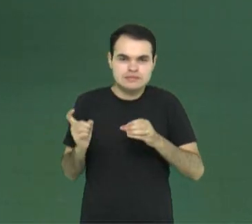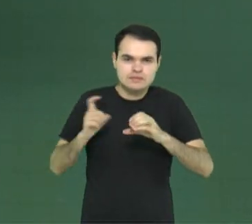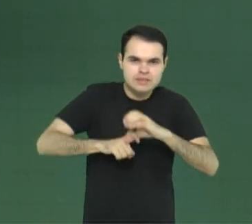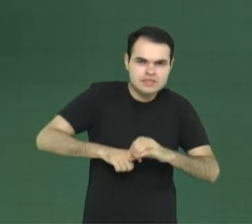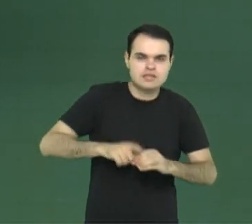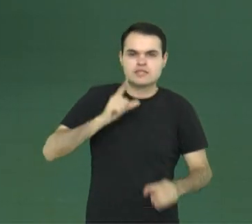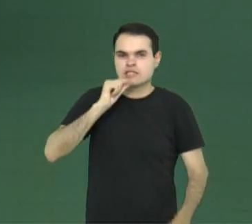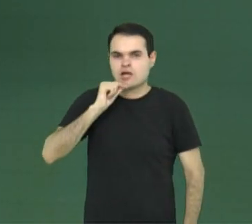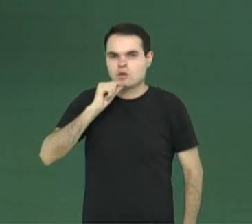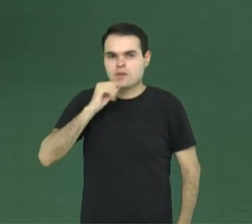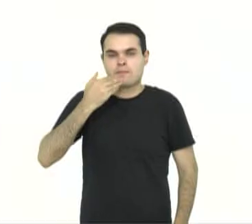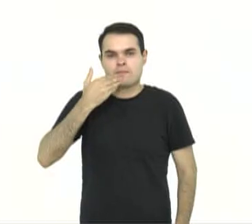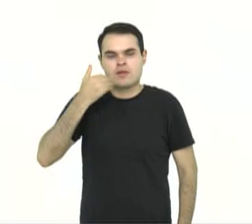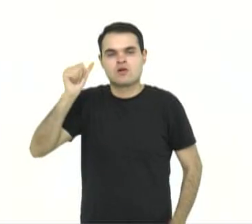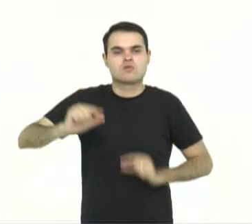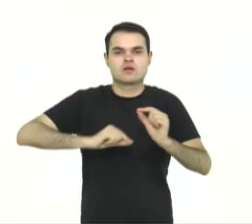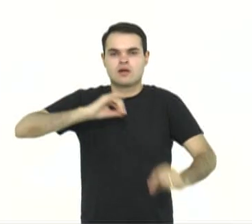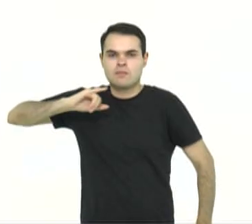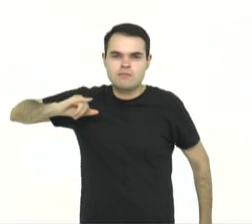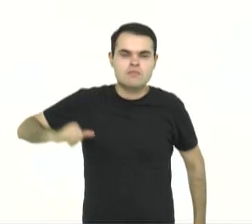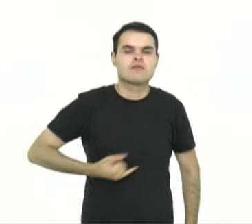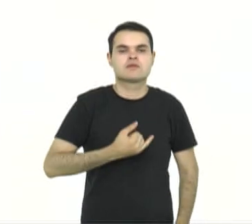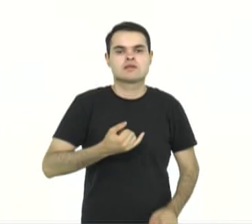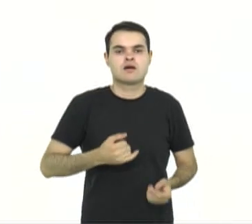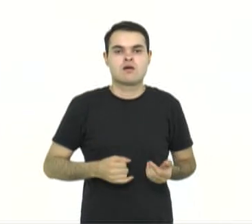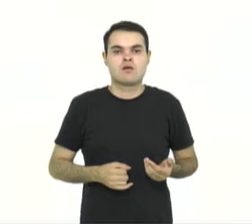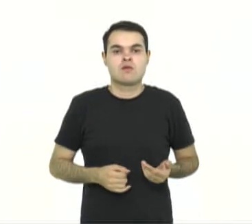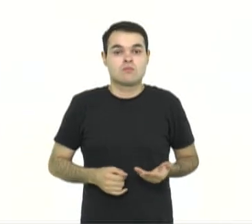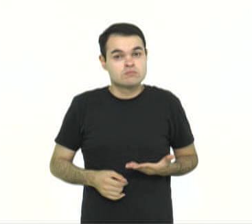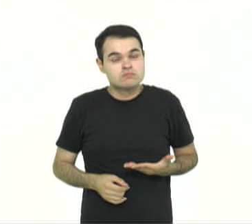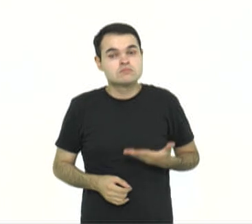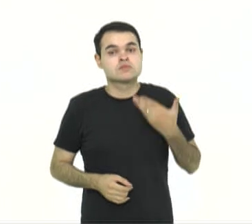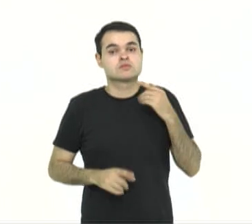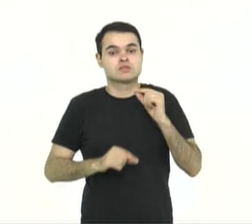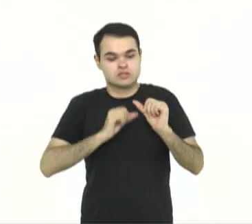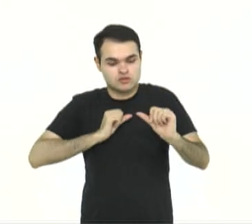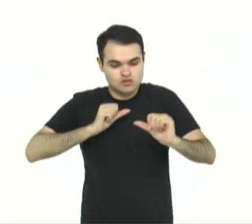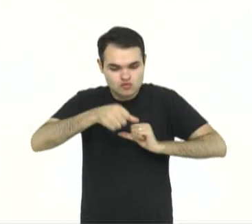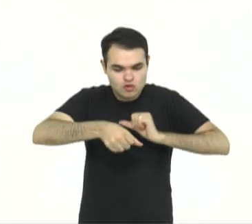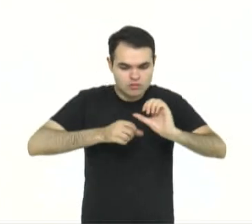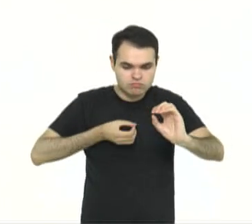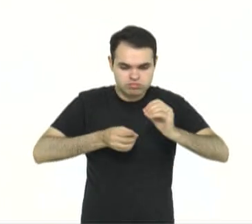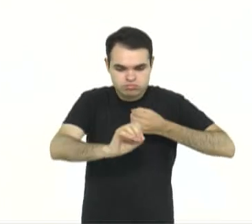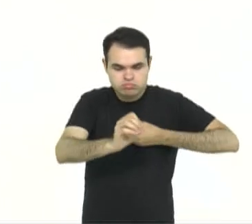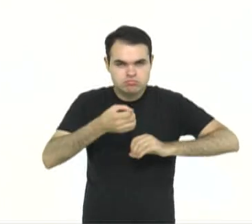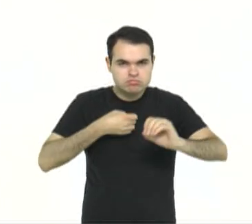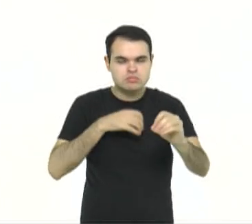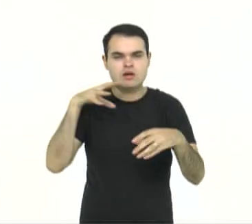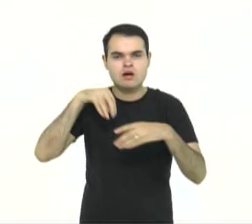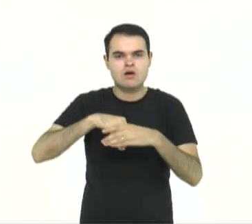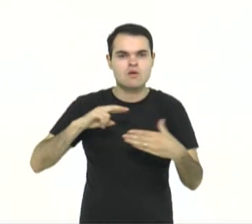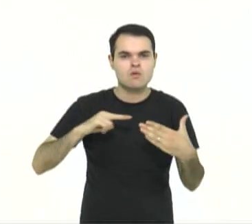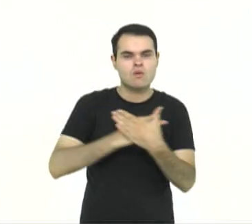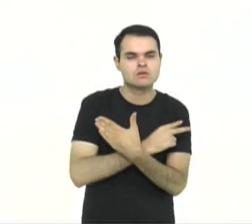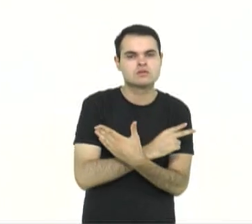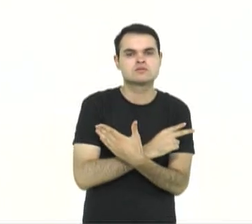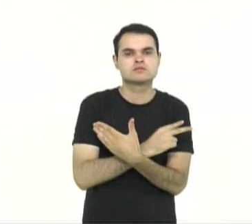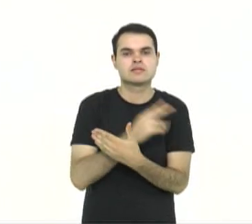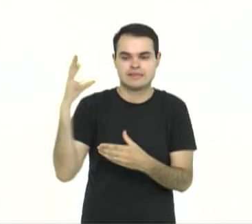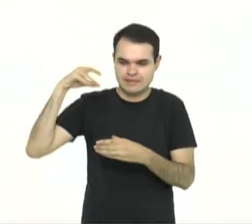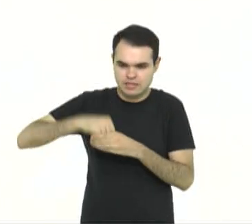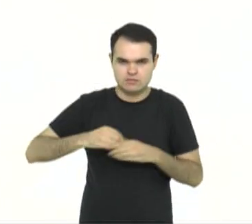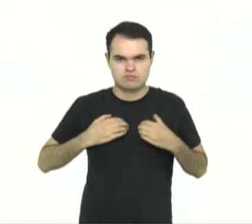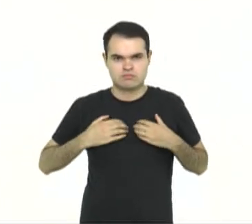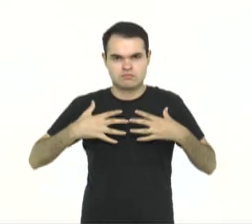água, ou seja, melhor aproveitamento, ou seja, aumento da superfície de troca gasosa que vai acontecer aqui dentro